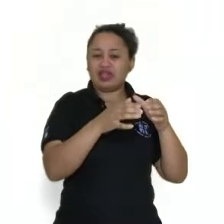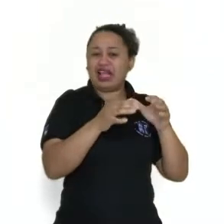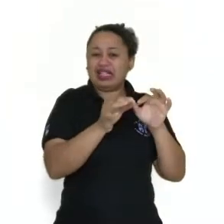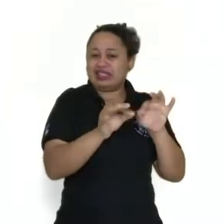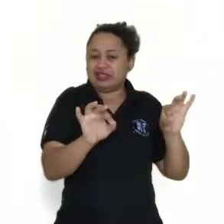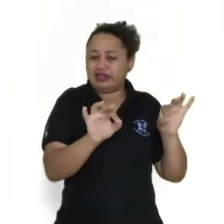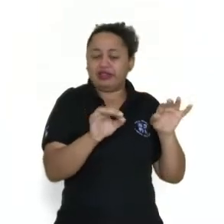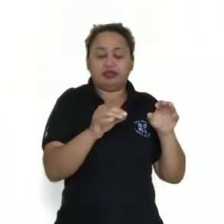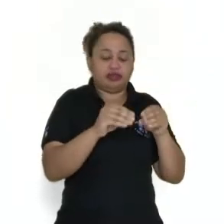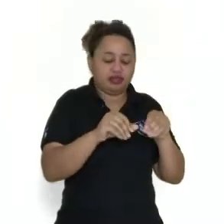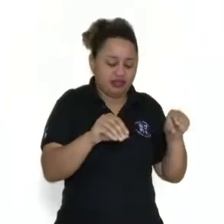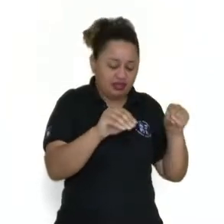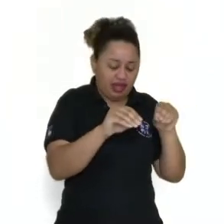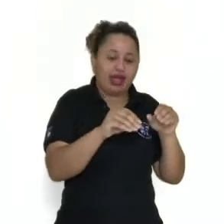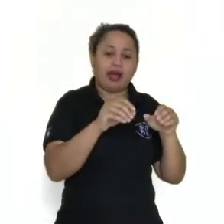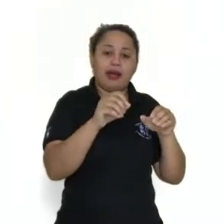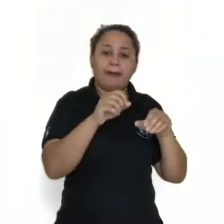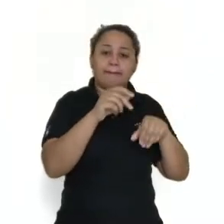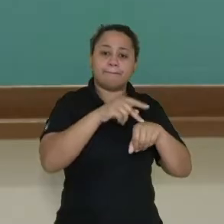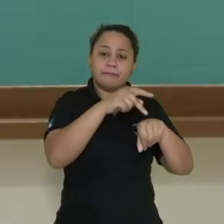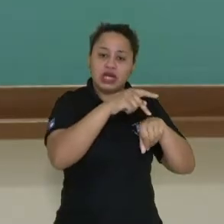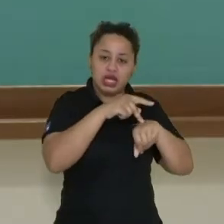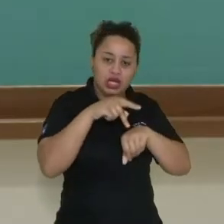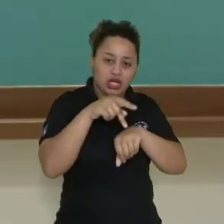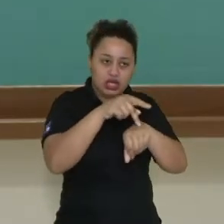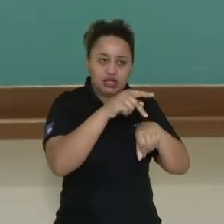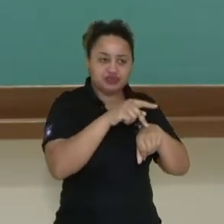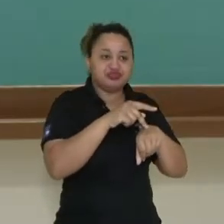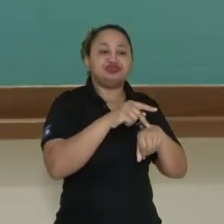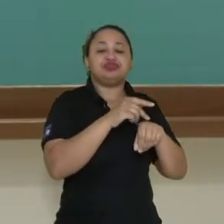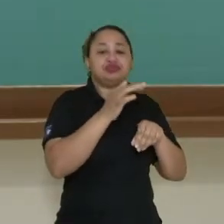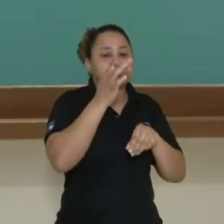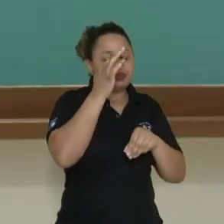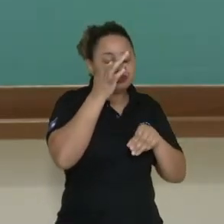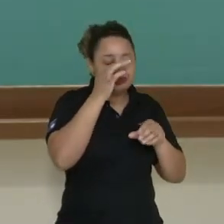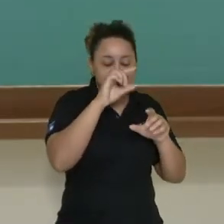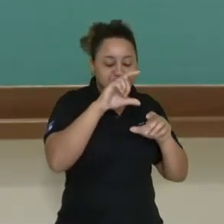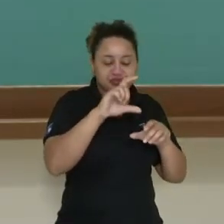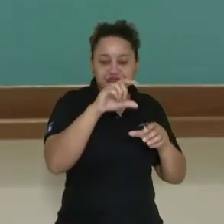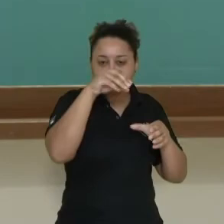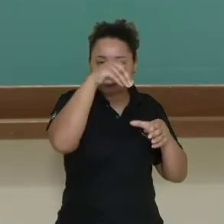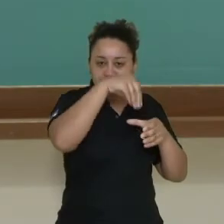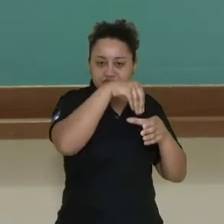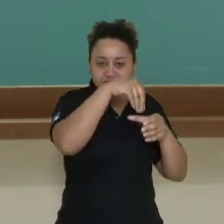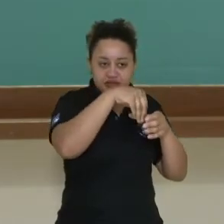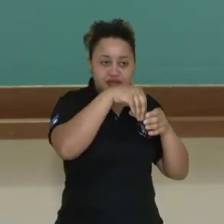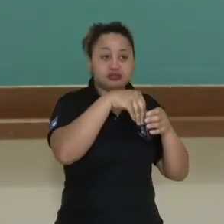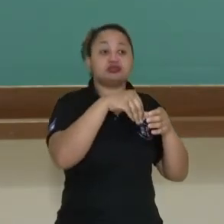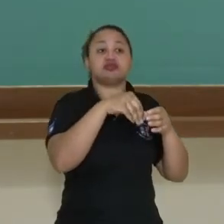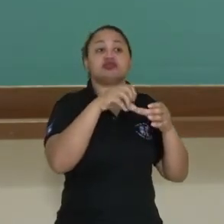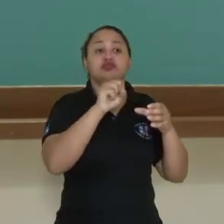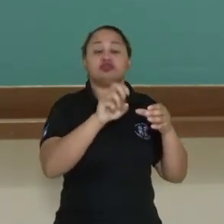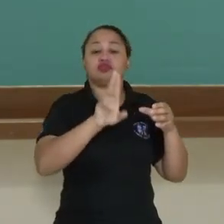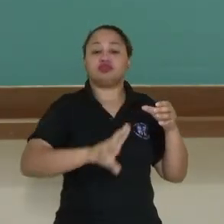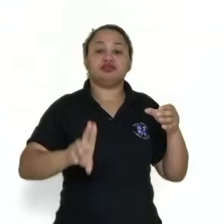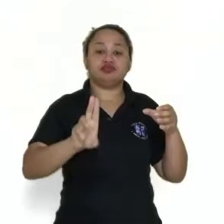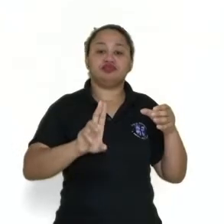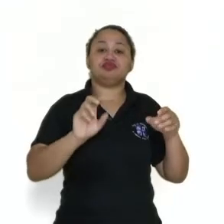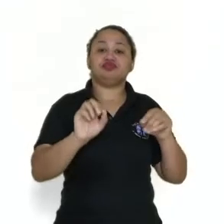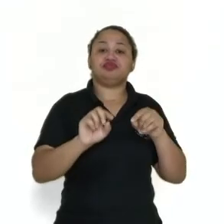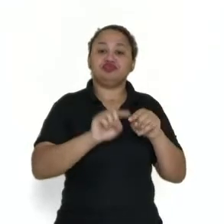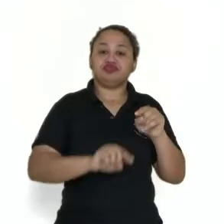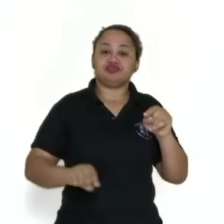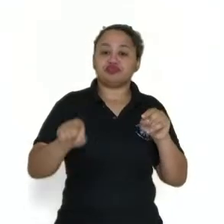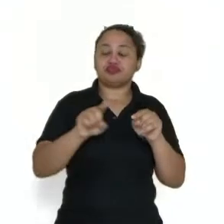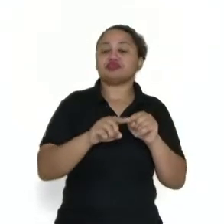simples, terra, né, pedrinhas, uma plantinha importante ali, isso aqui pode ser usado lá no ciclo